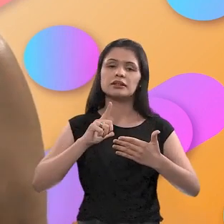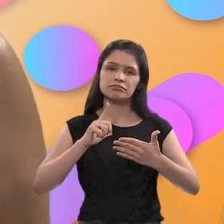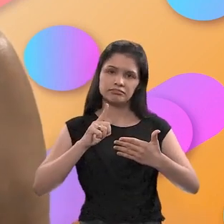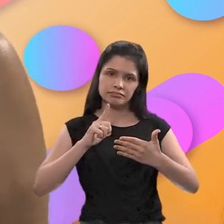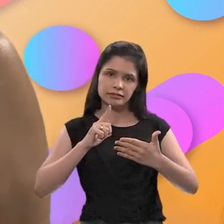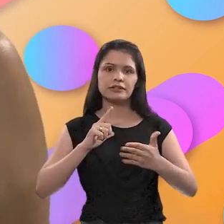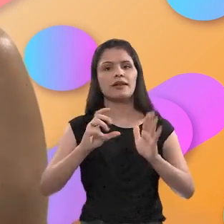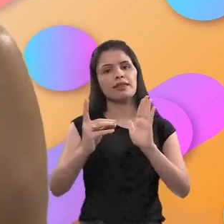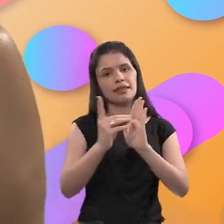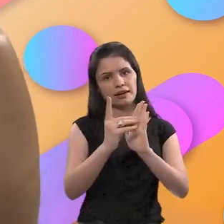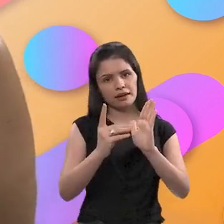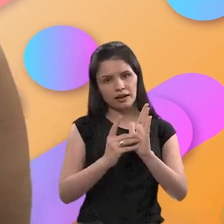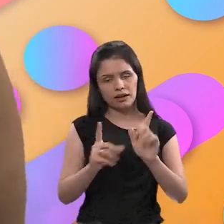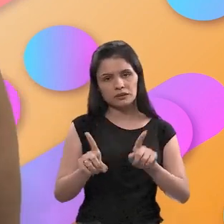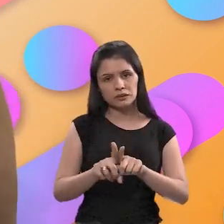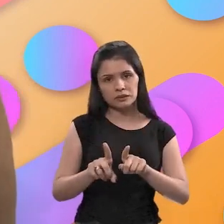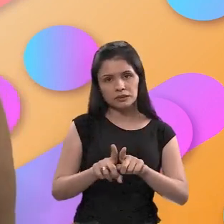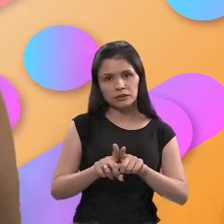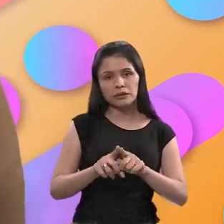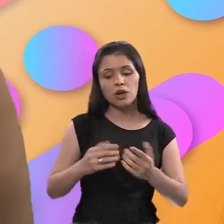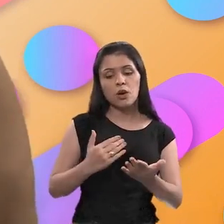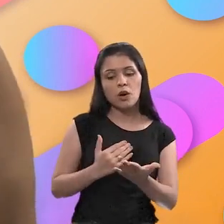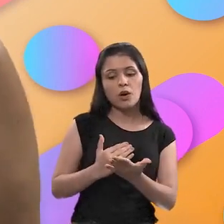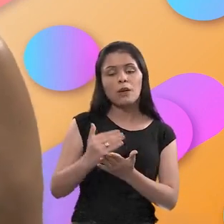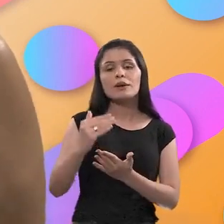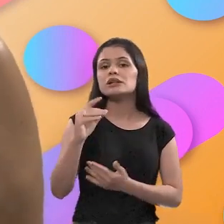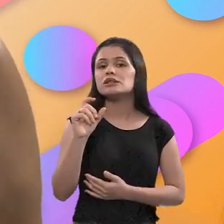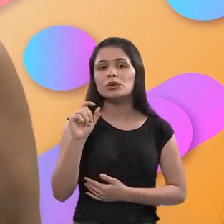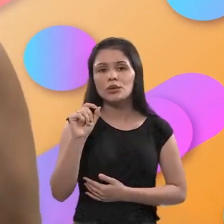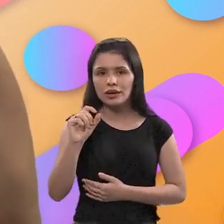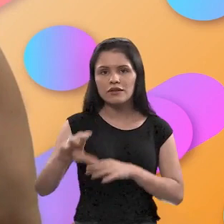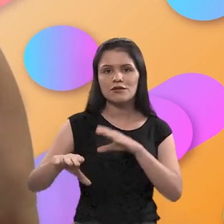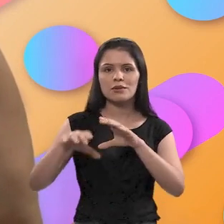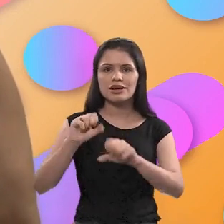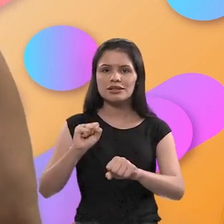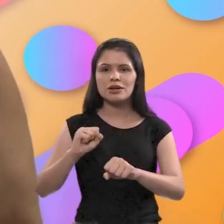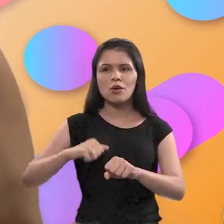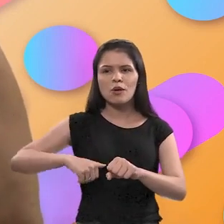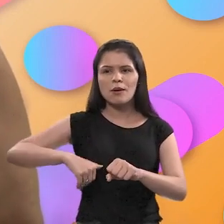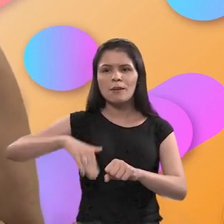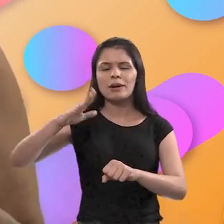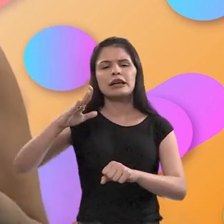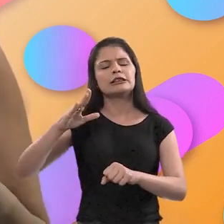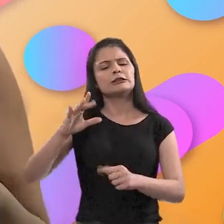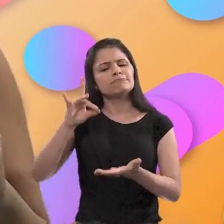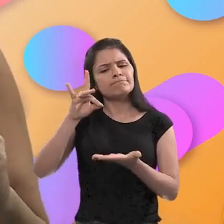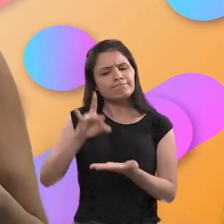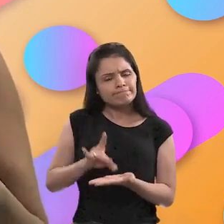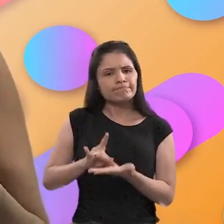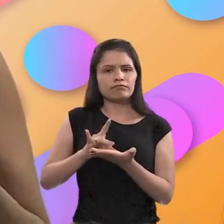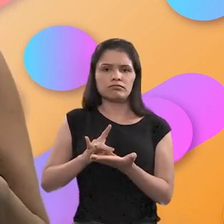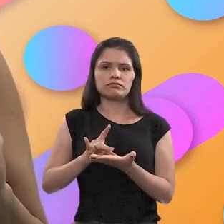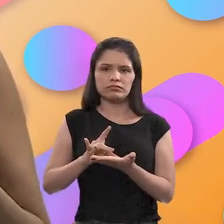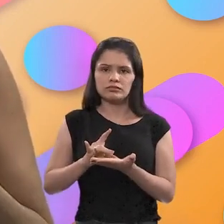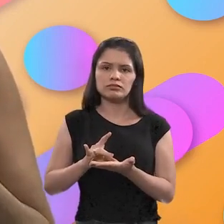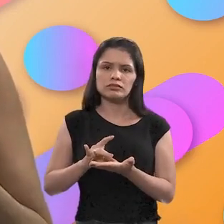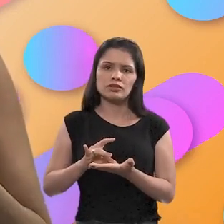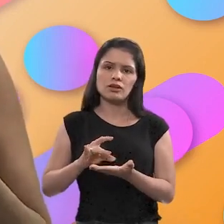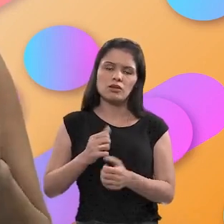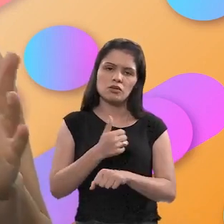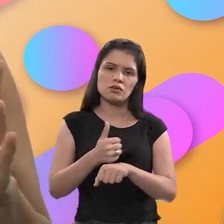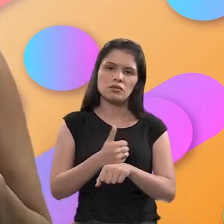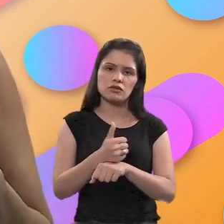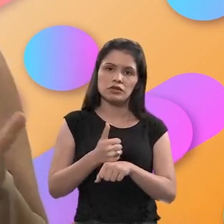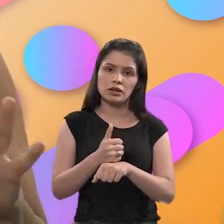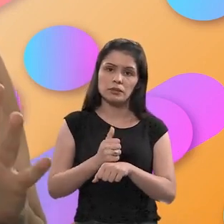uma preocupação com uma formação mais estruturada desse profissional. A gente tem alguns cursos de formação em nível